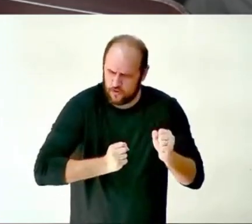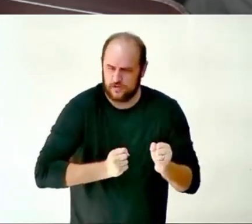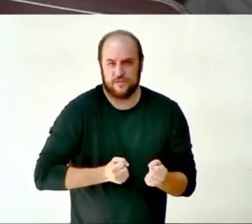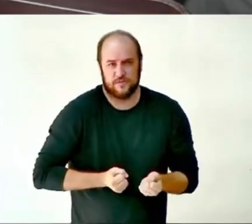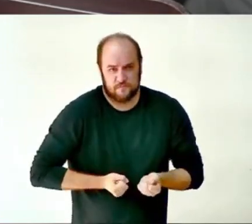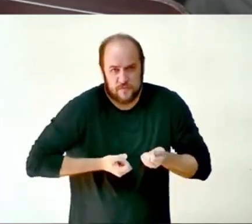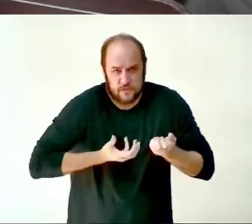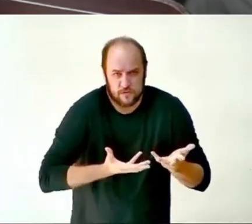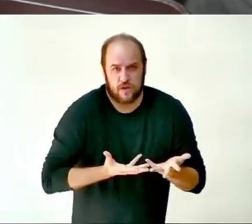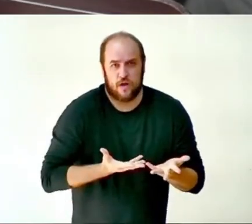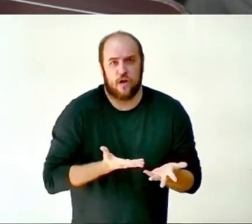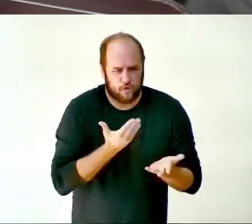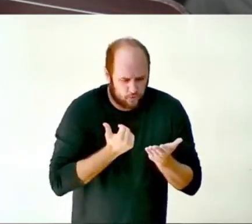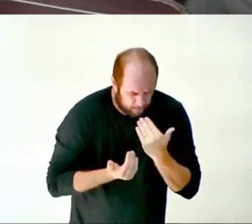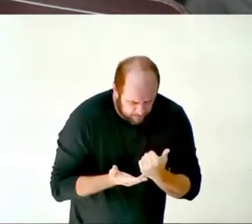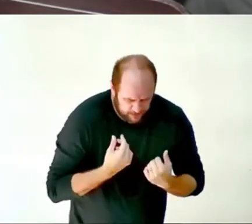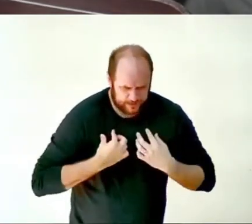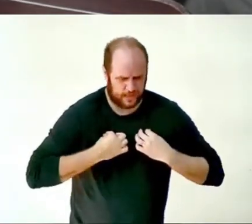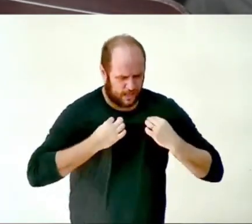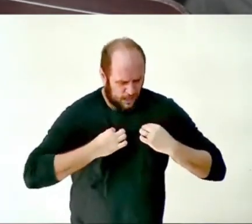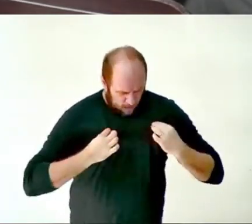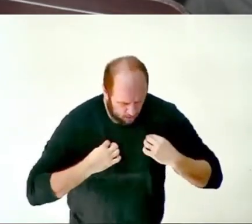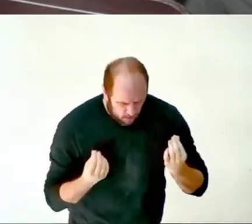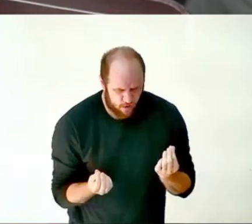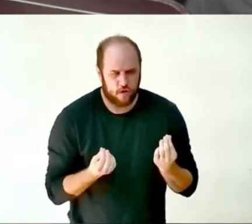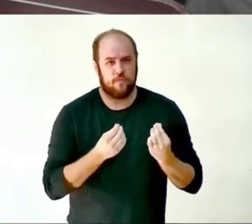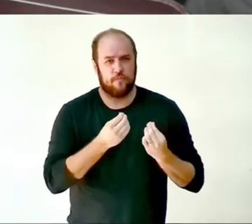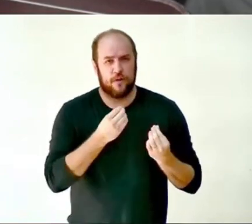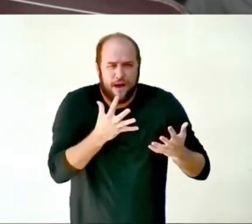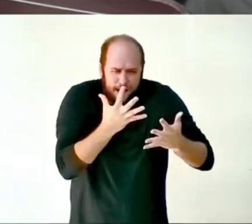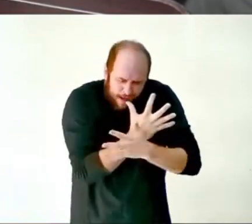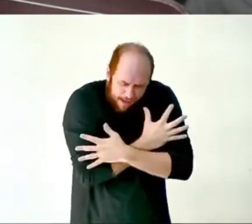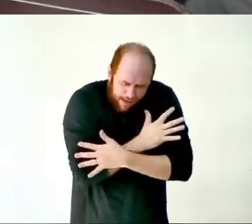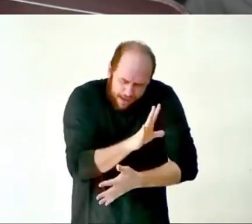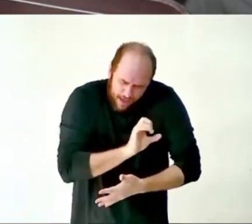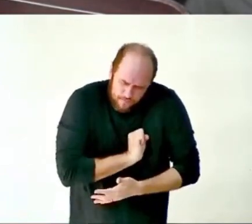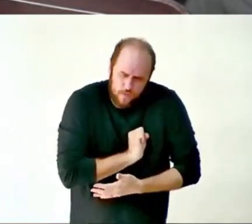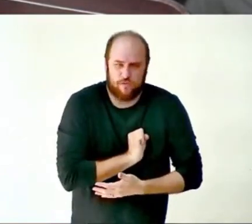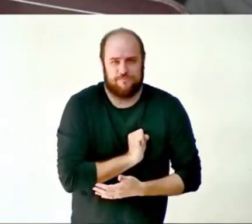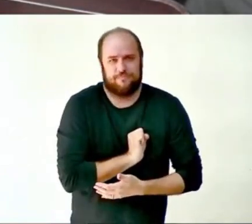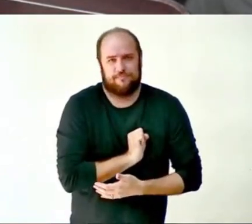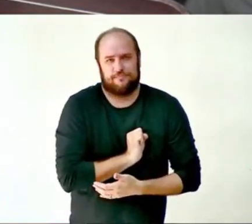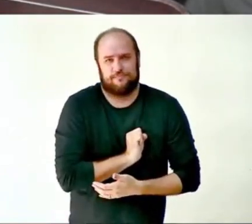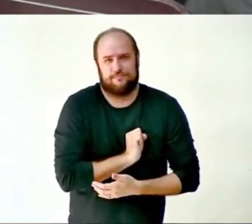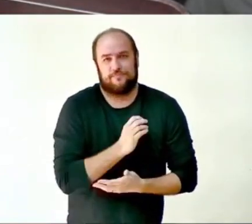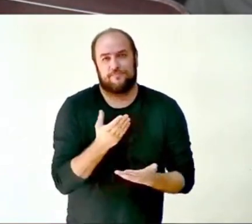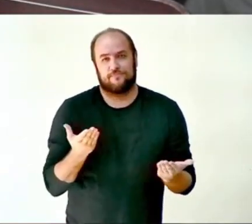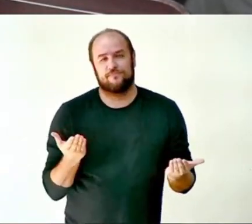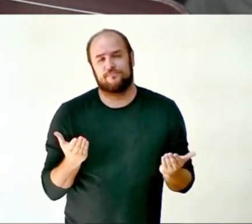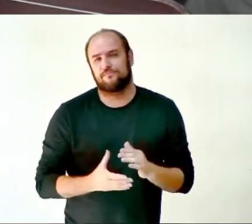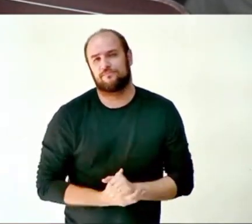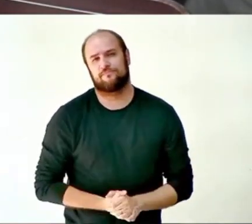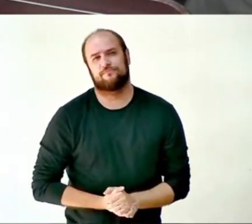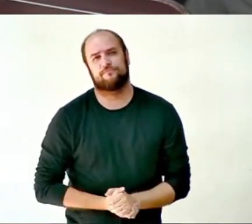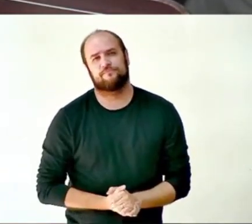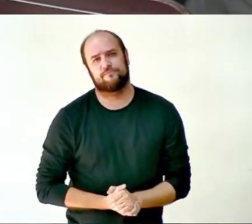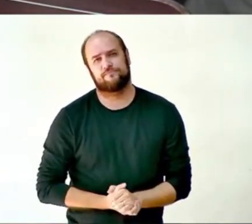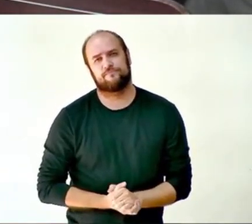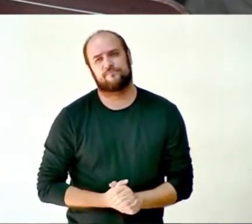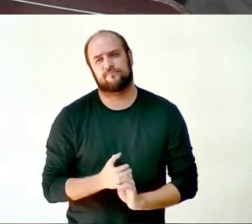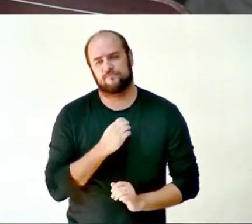pão, deem comida, deem roupa, deem afetos. Isso é a hospitalidade cristã.